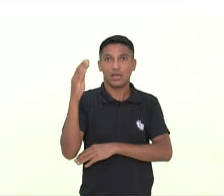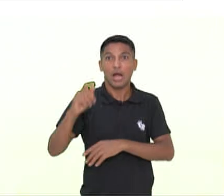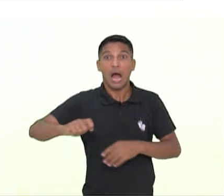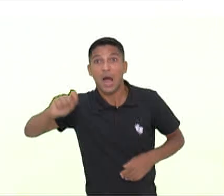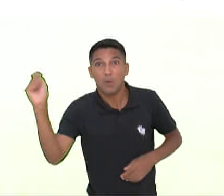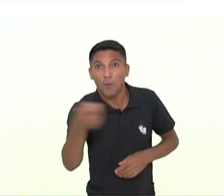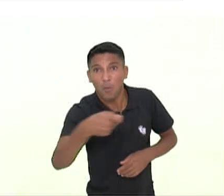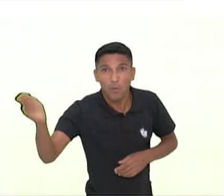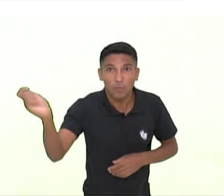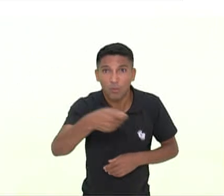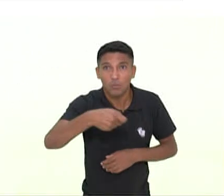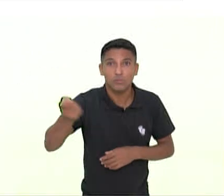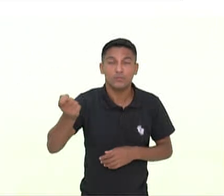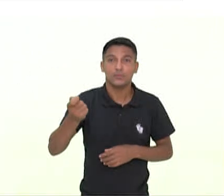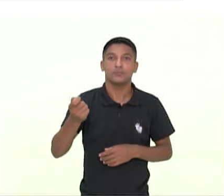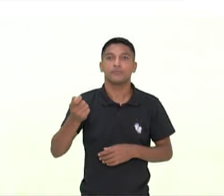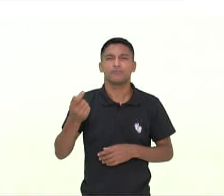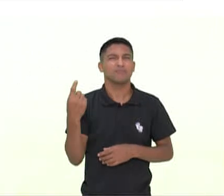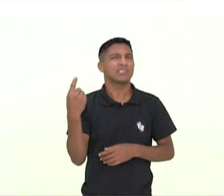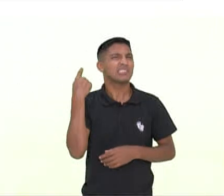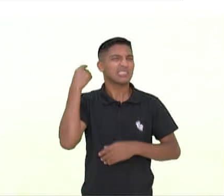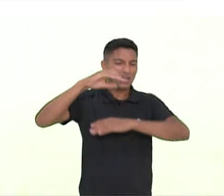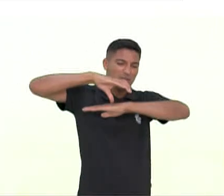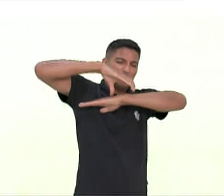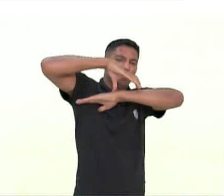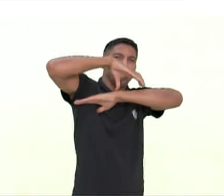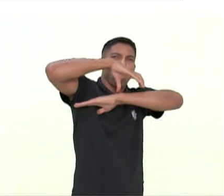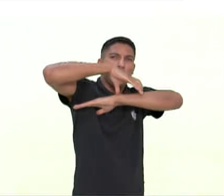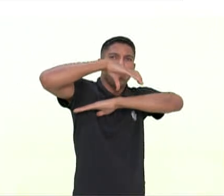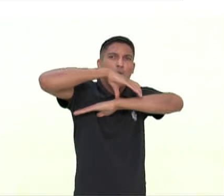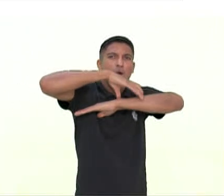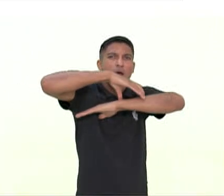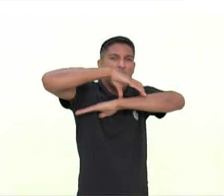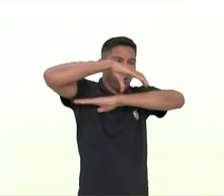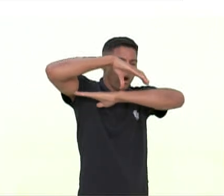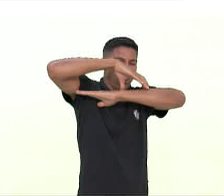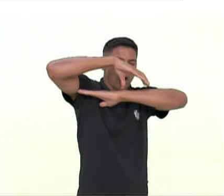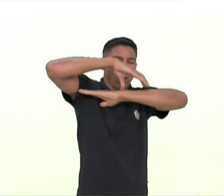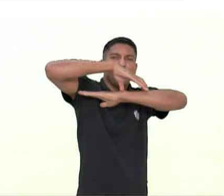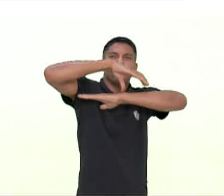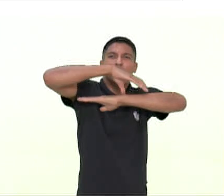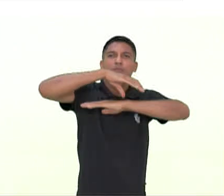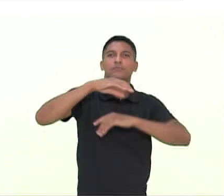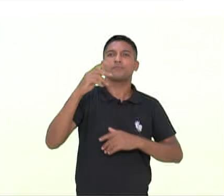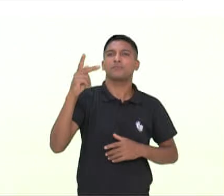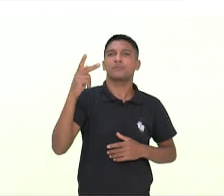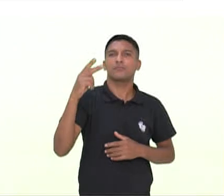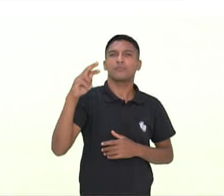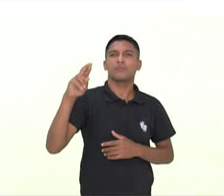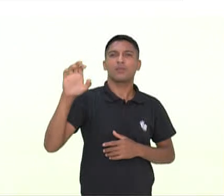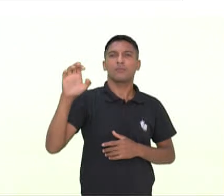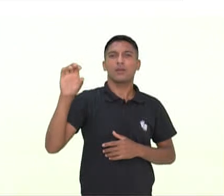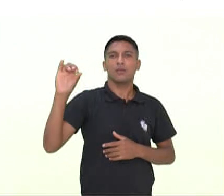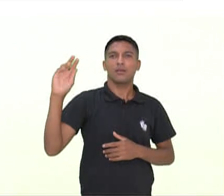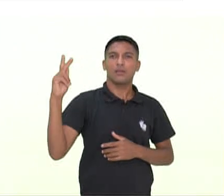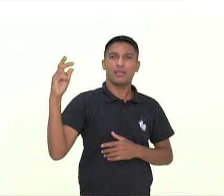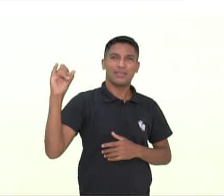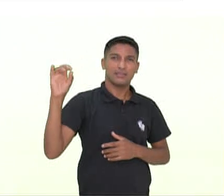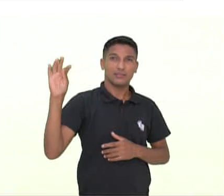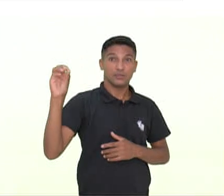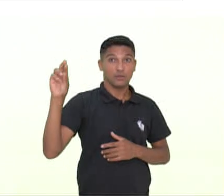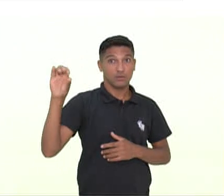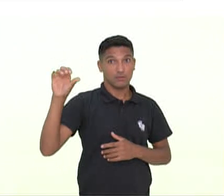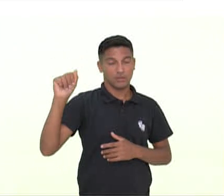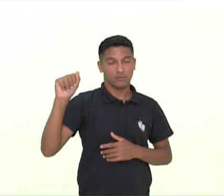até em alguma brincadeira aí também já usou uma espada de de madeira aí né nas suas brincadeiras de